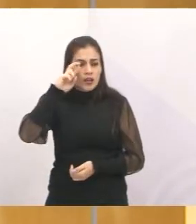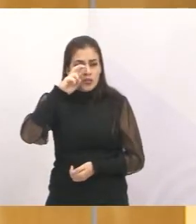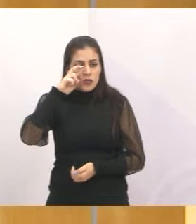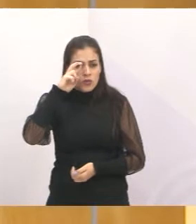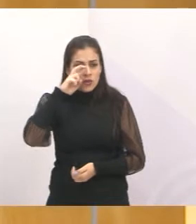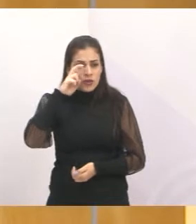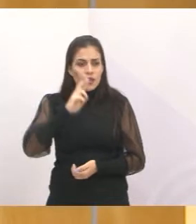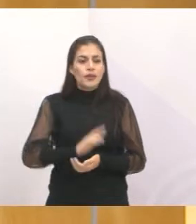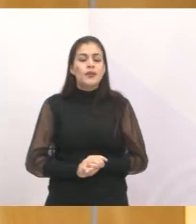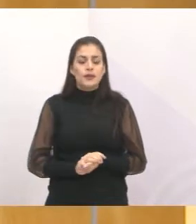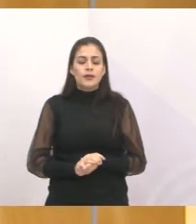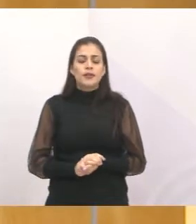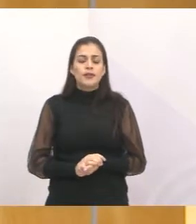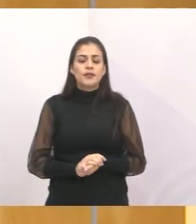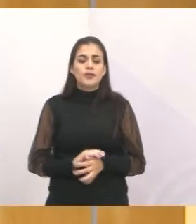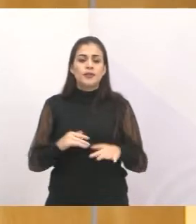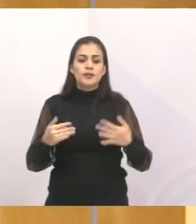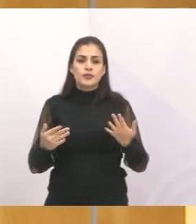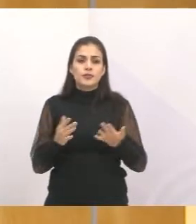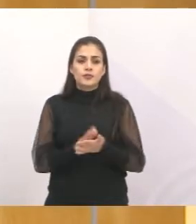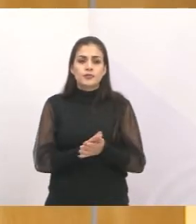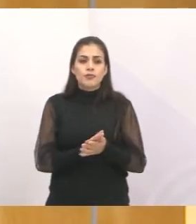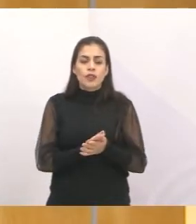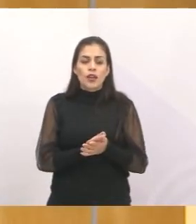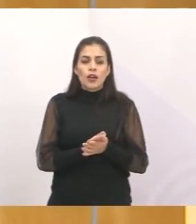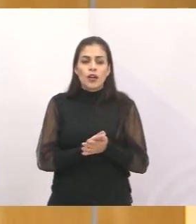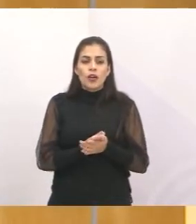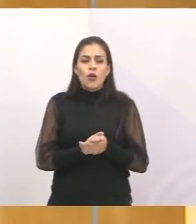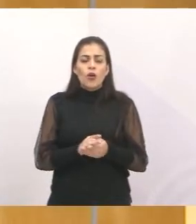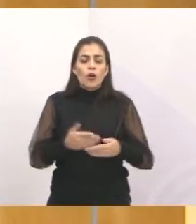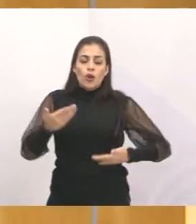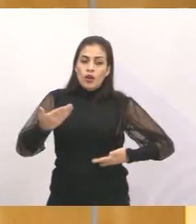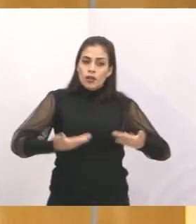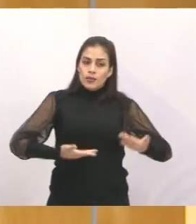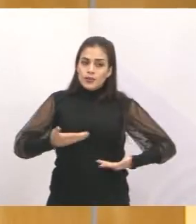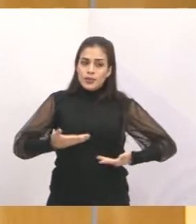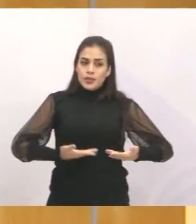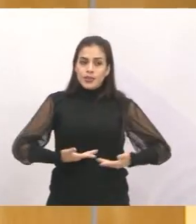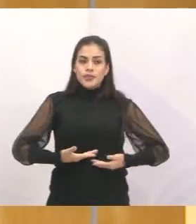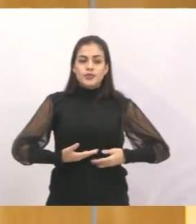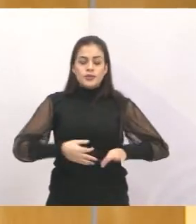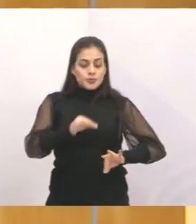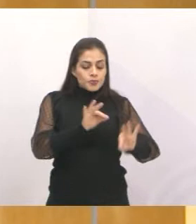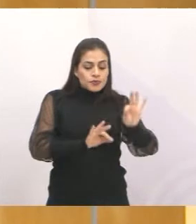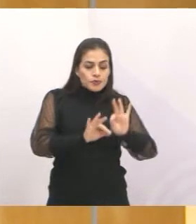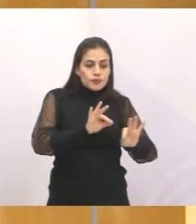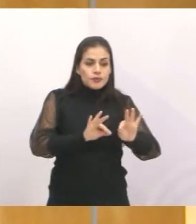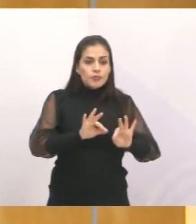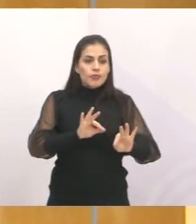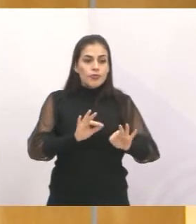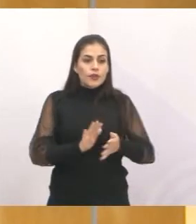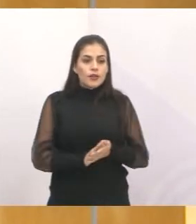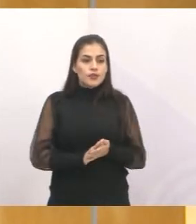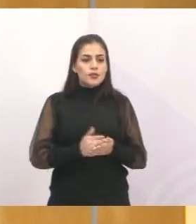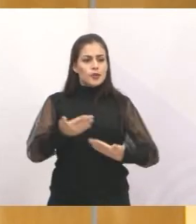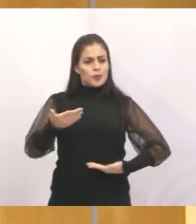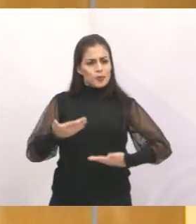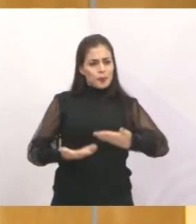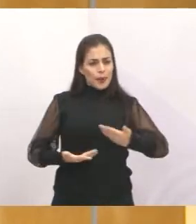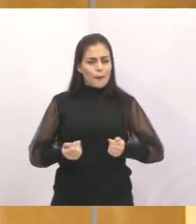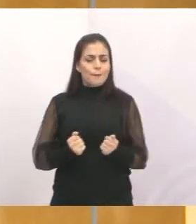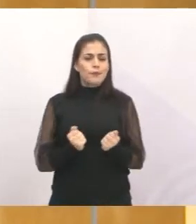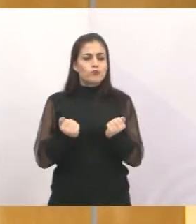à finalidade do serviço de regulação e à efetividade na prestação do serviço.